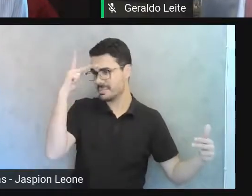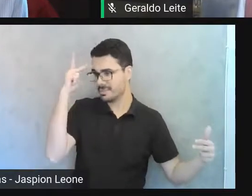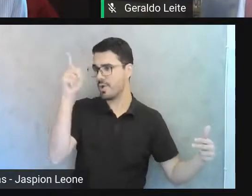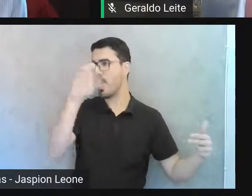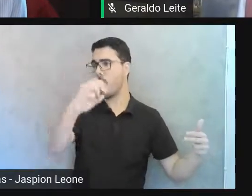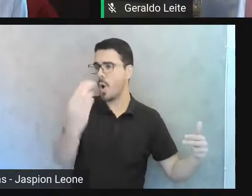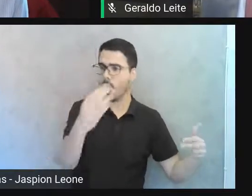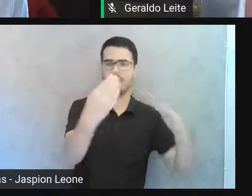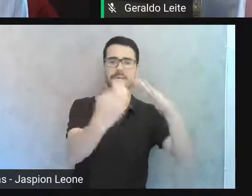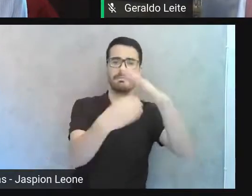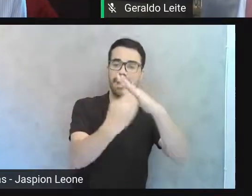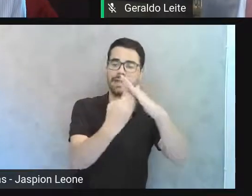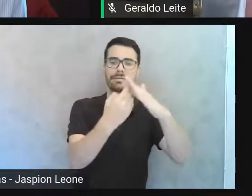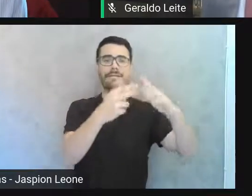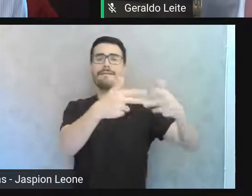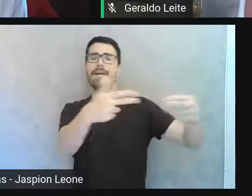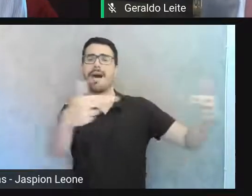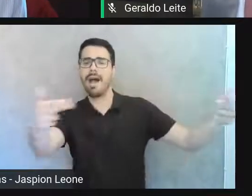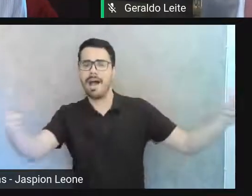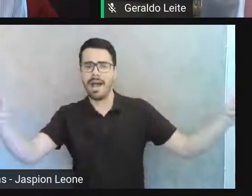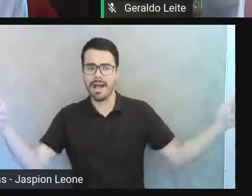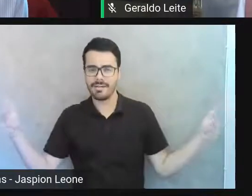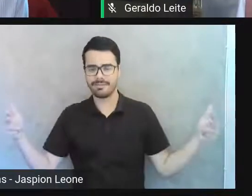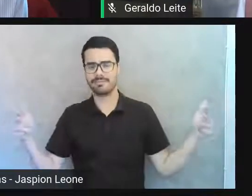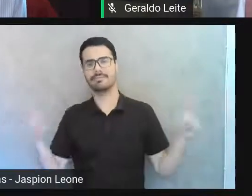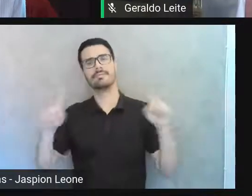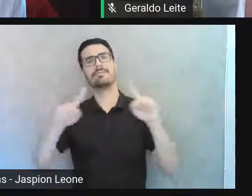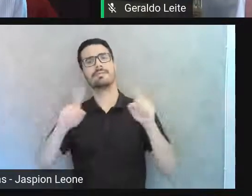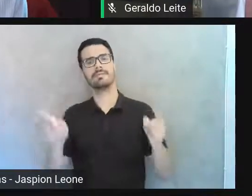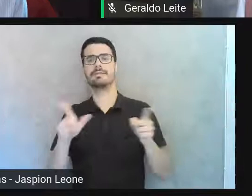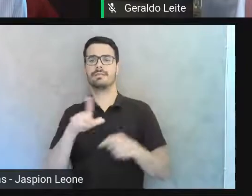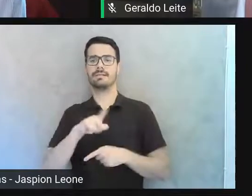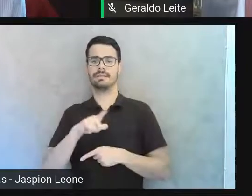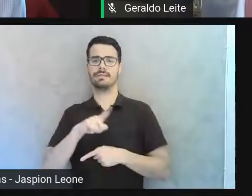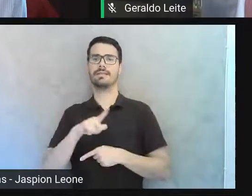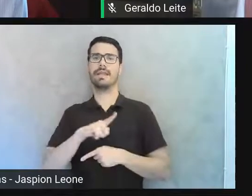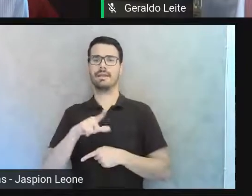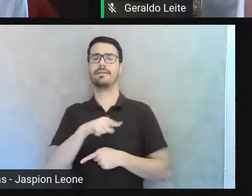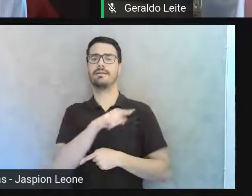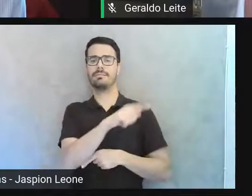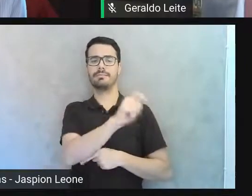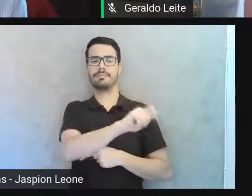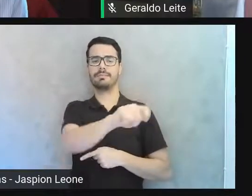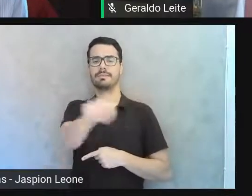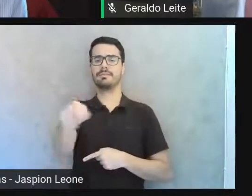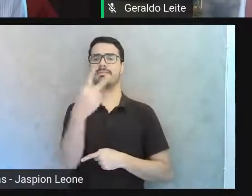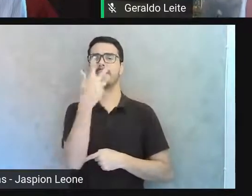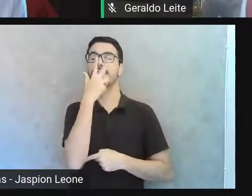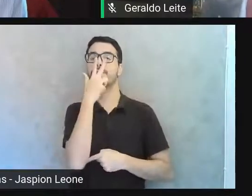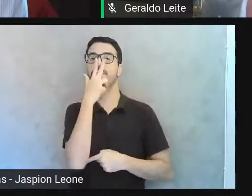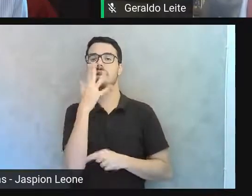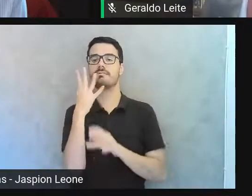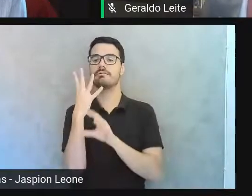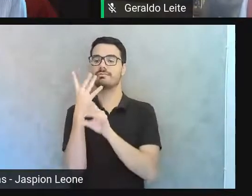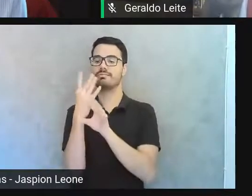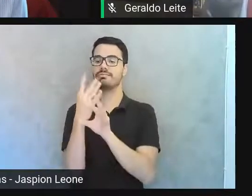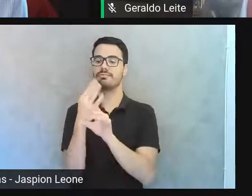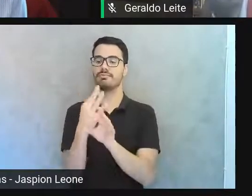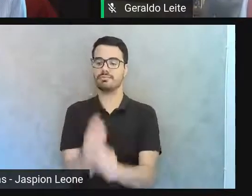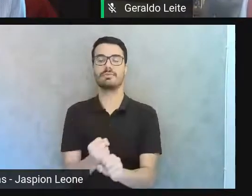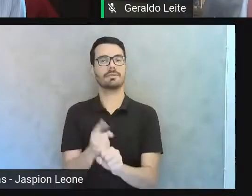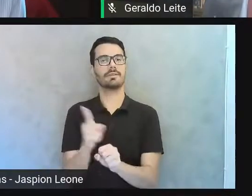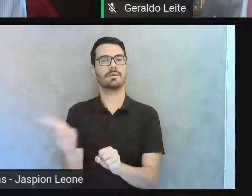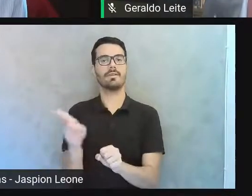até empresas, né, você tem uma chance melhor de tornar o financiamento eleitoral no Brasil